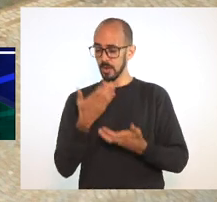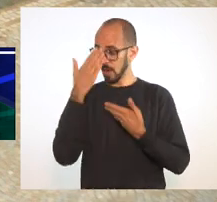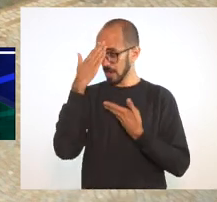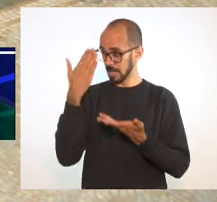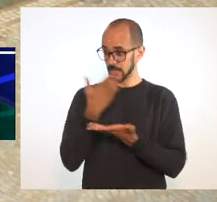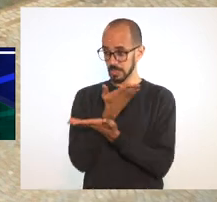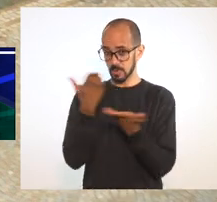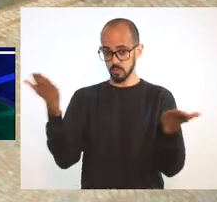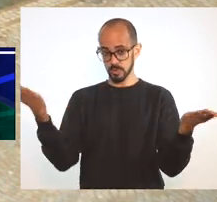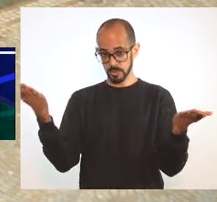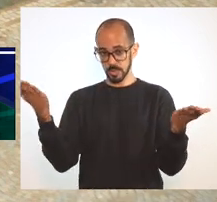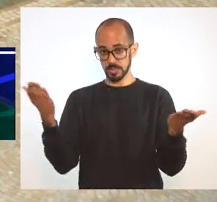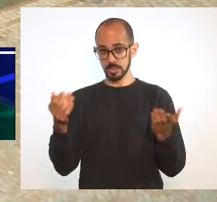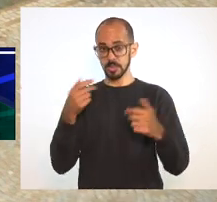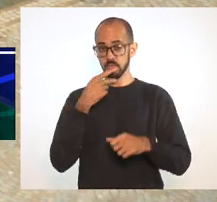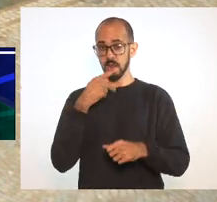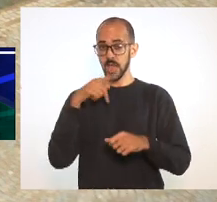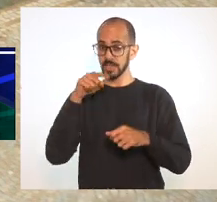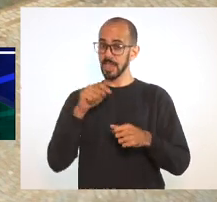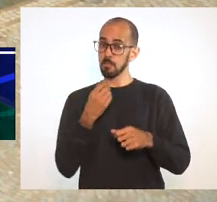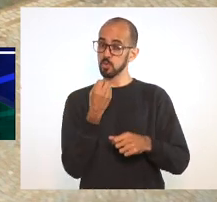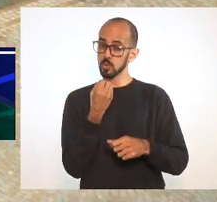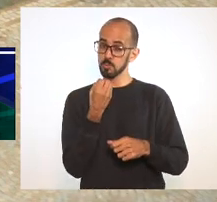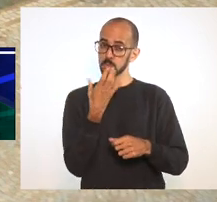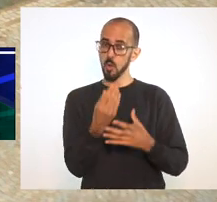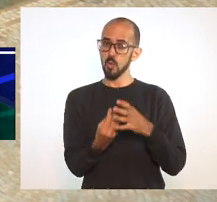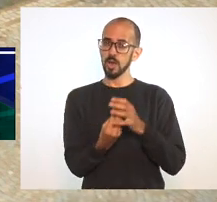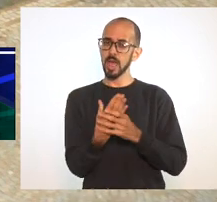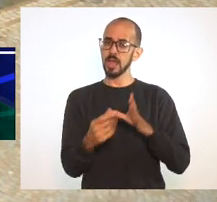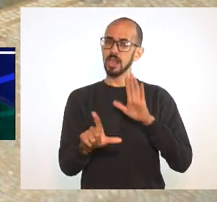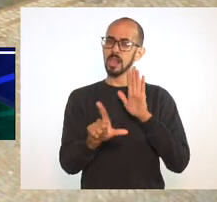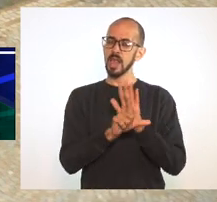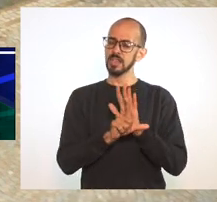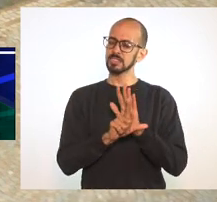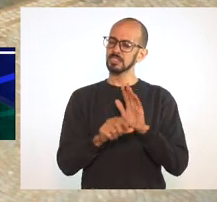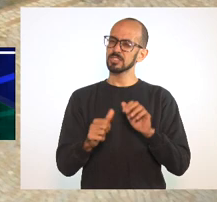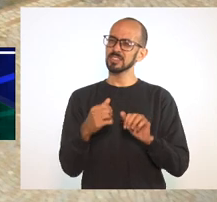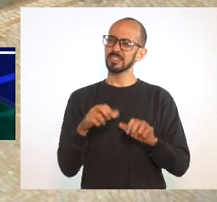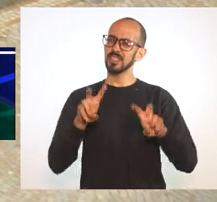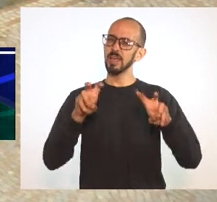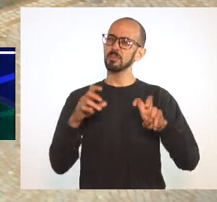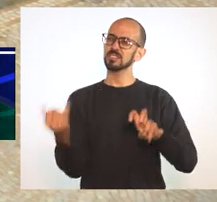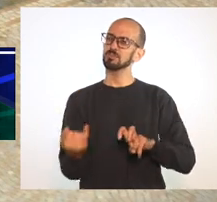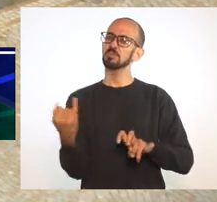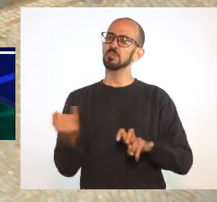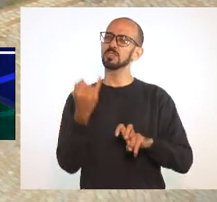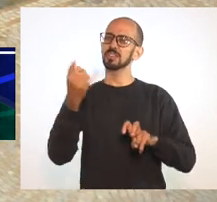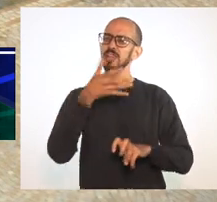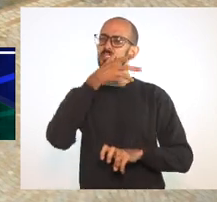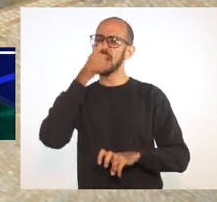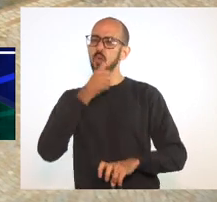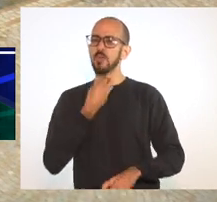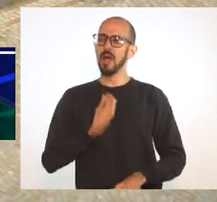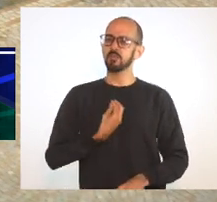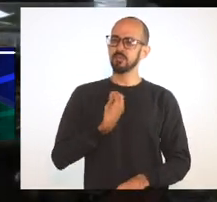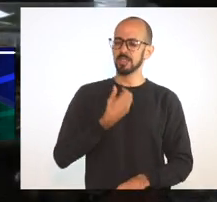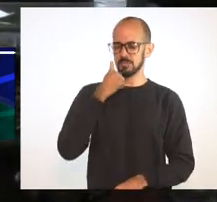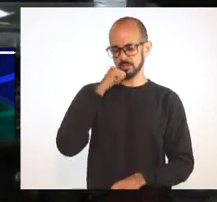e dizer que é muito bom legislar, principalmente quando é um tema tão importante que é salvar a vida das nossas mulheres.